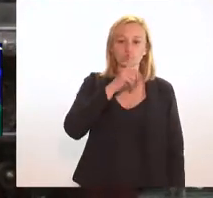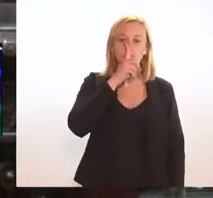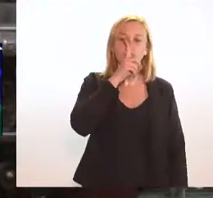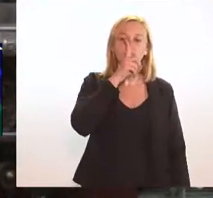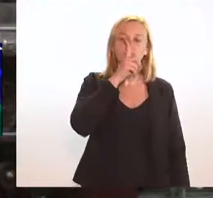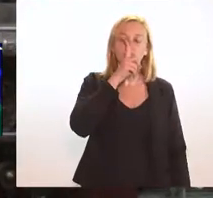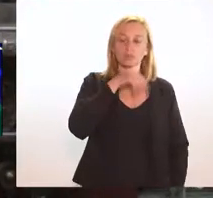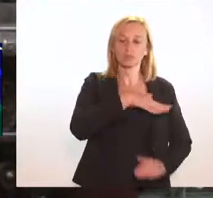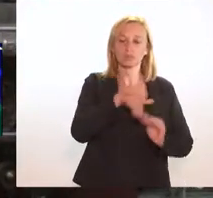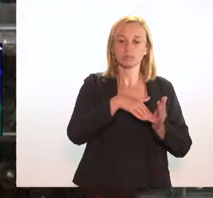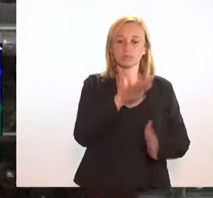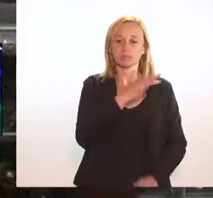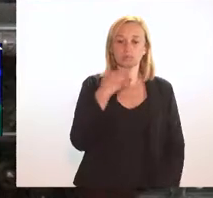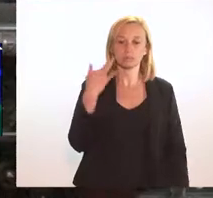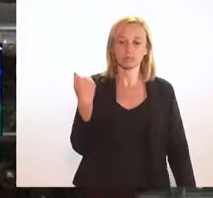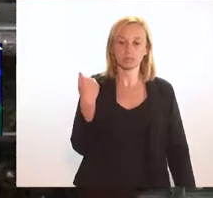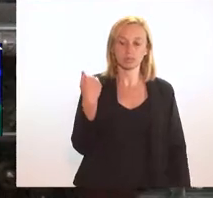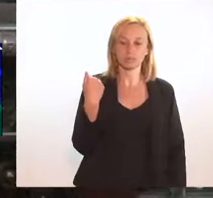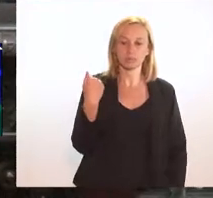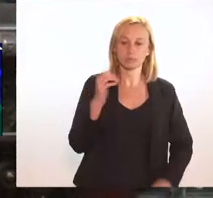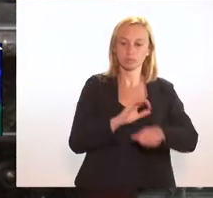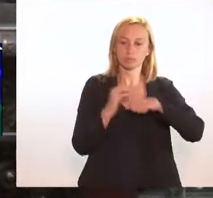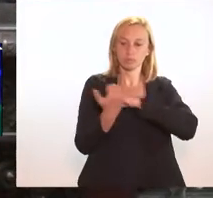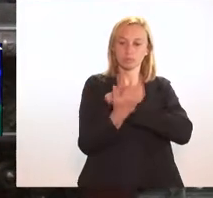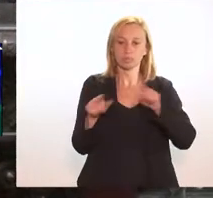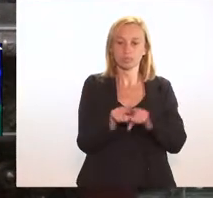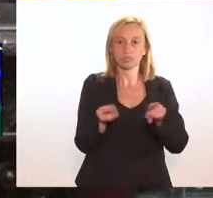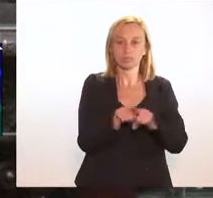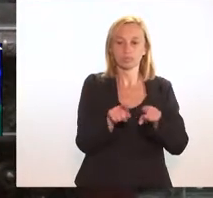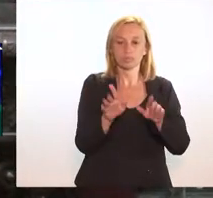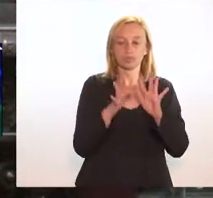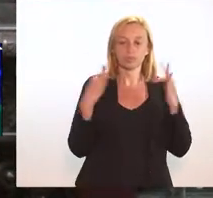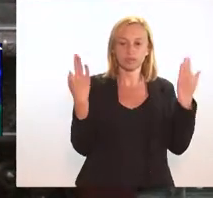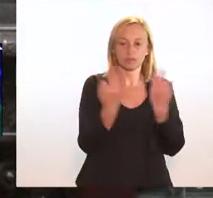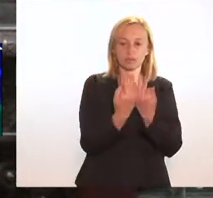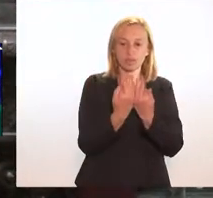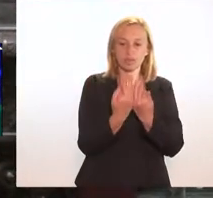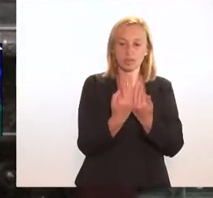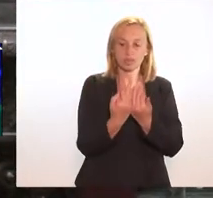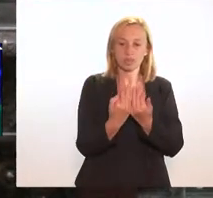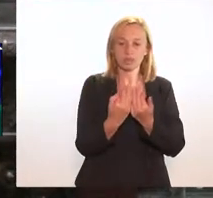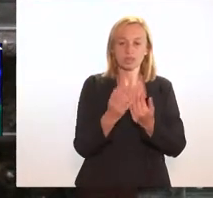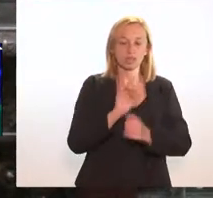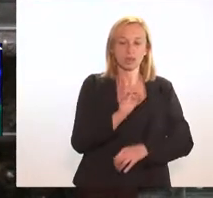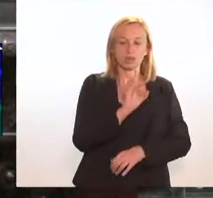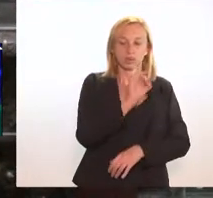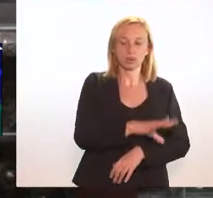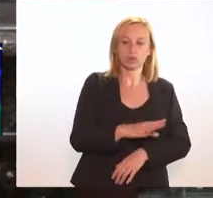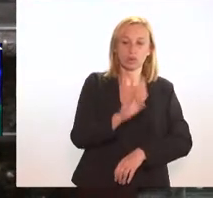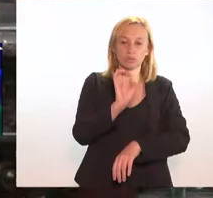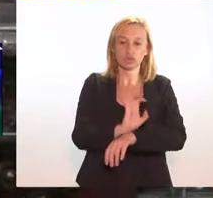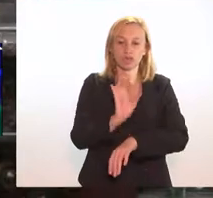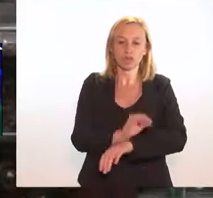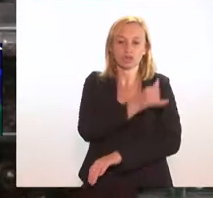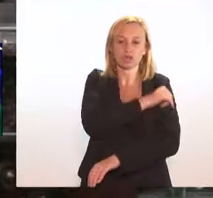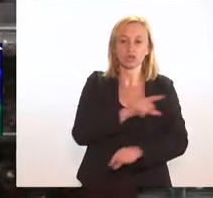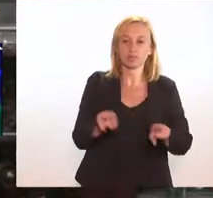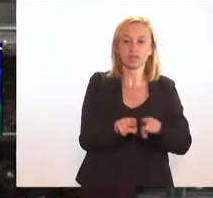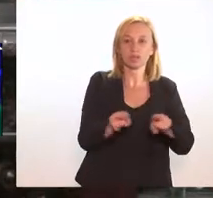vítimas da Covid, não só no Brasil, não só no estado do Rio de Janeiro, mas